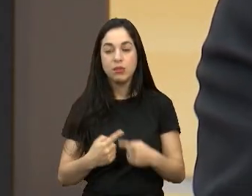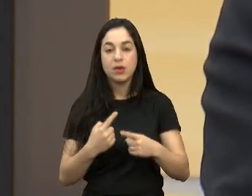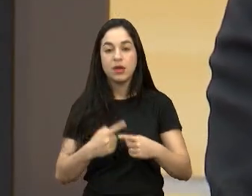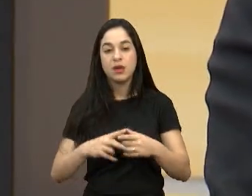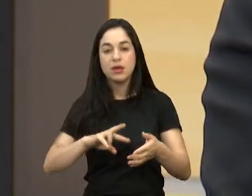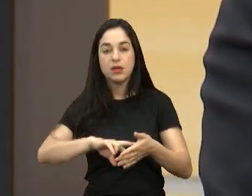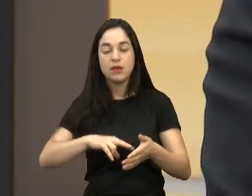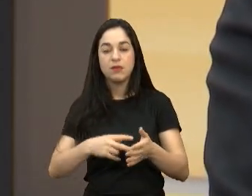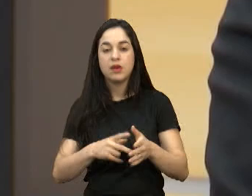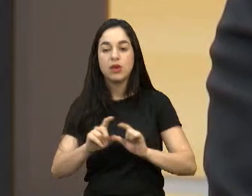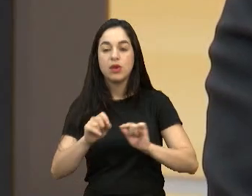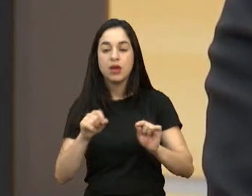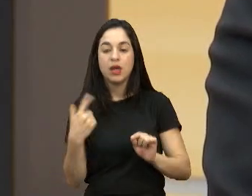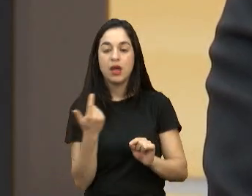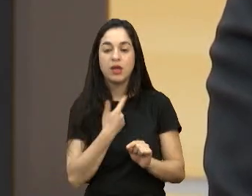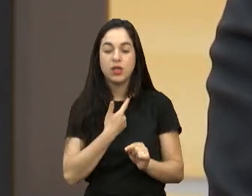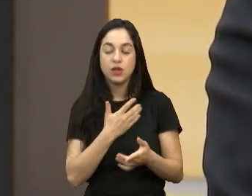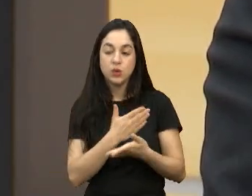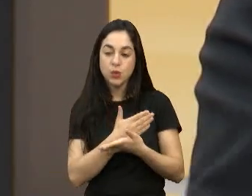está conseguindo